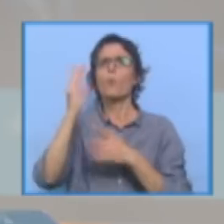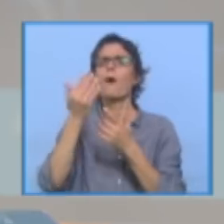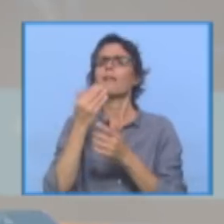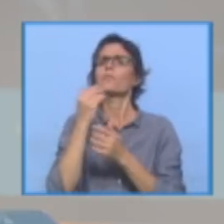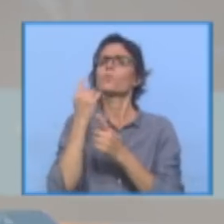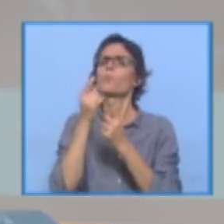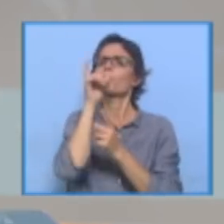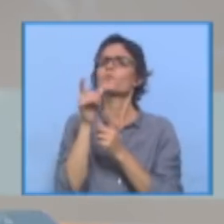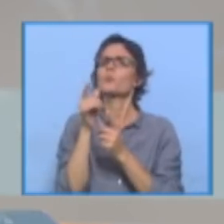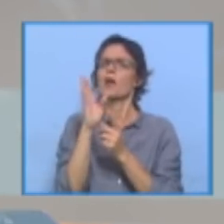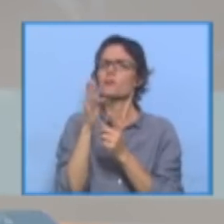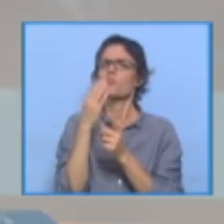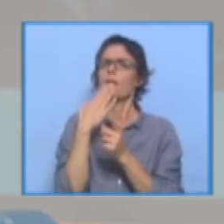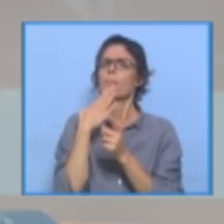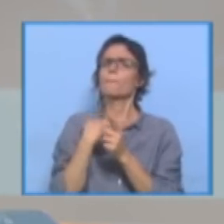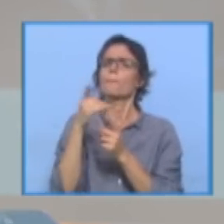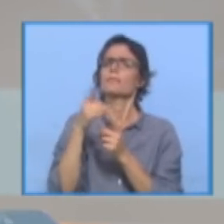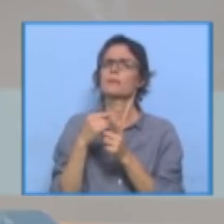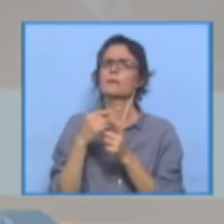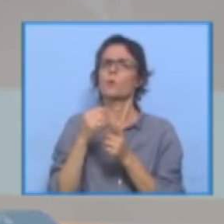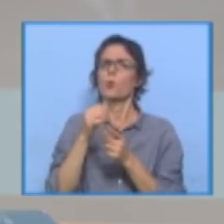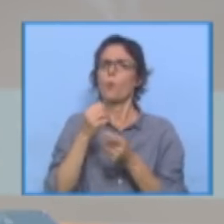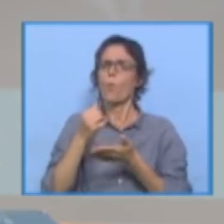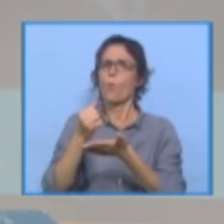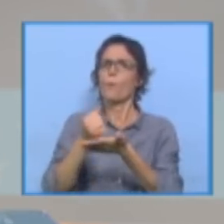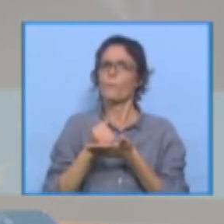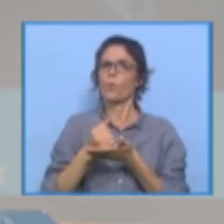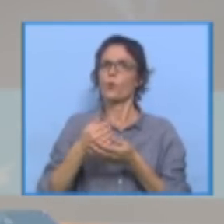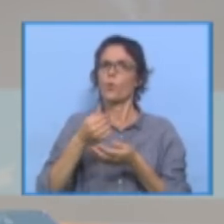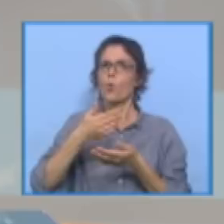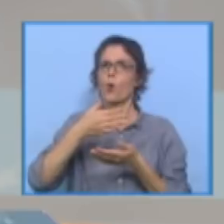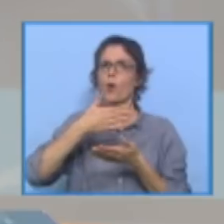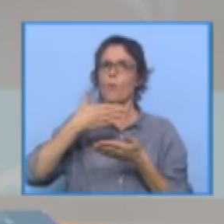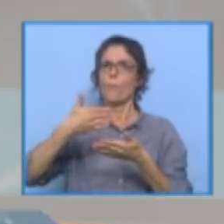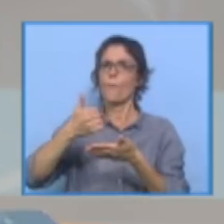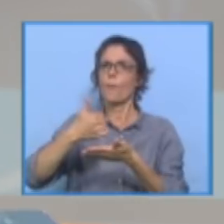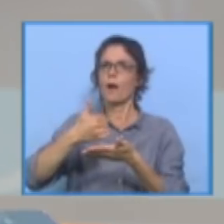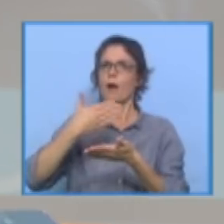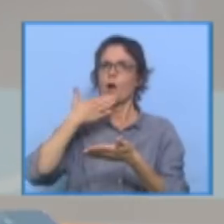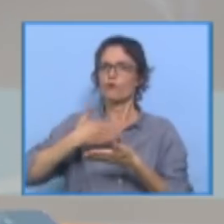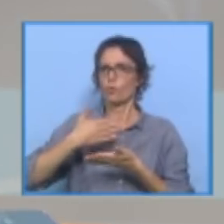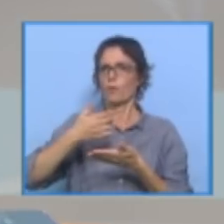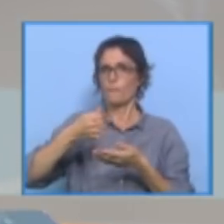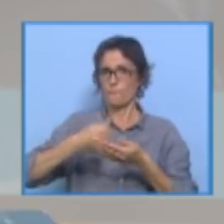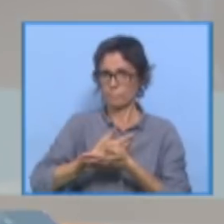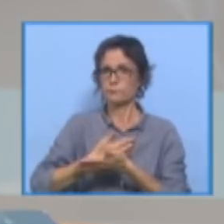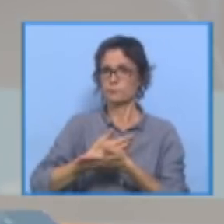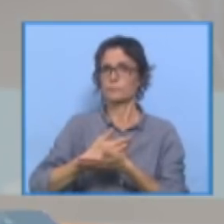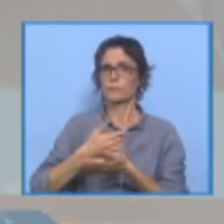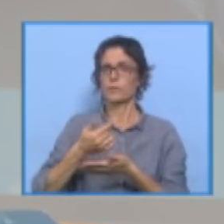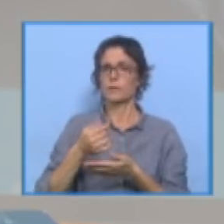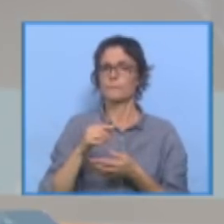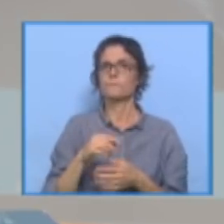pede a eutanásia, em primeiro lugar, e quase sempre é assim, habitualmente o que pede é ajuda. É um pedido de ajuda. É um SOS. Olha,